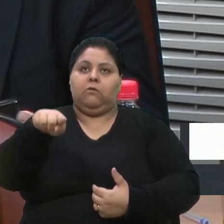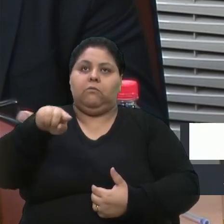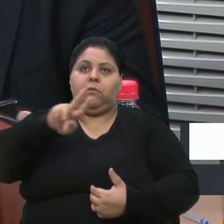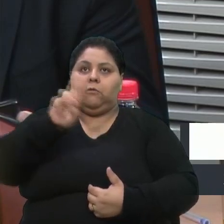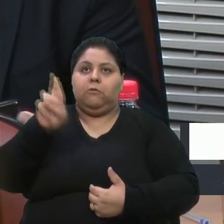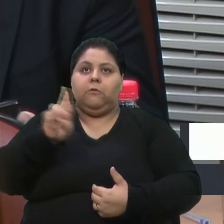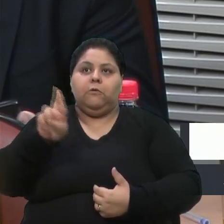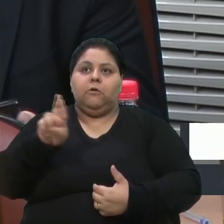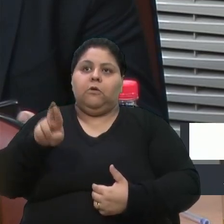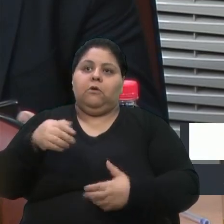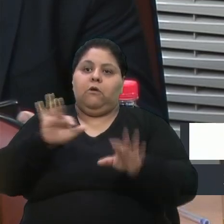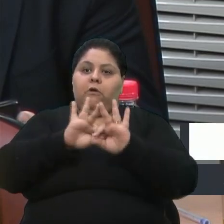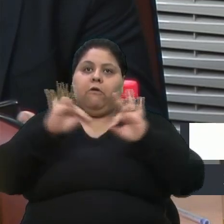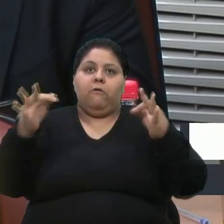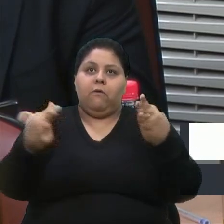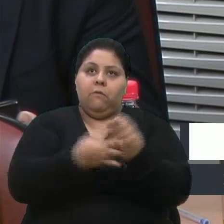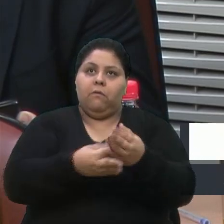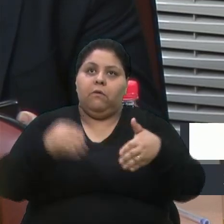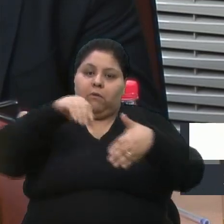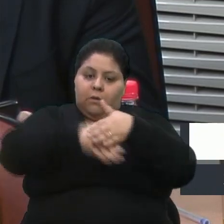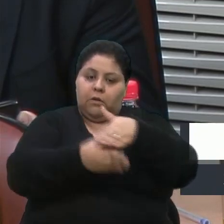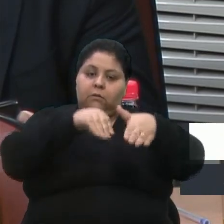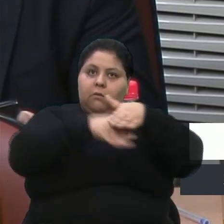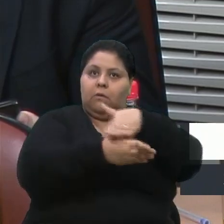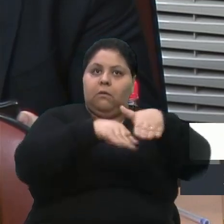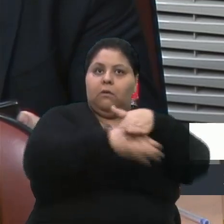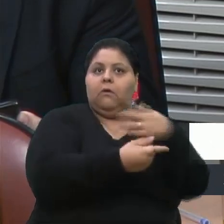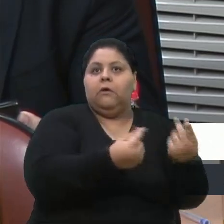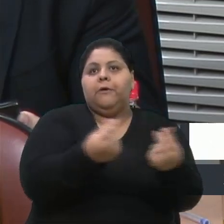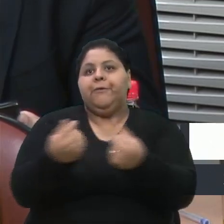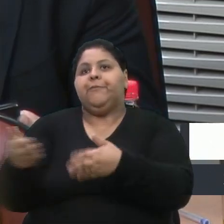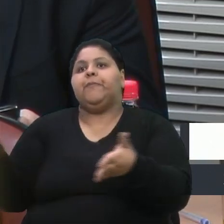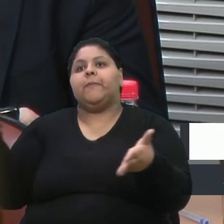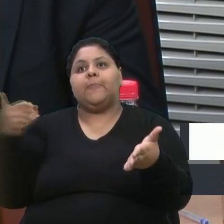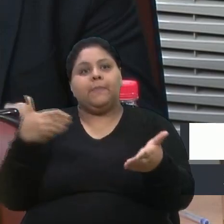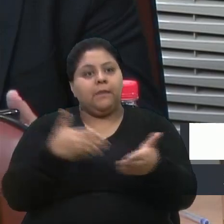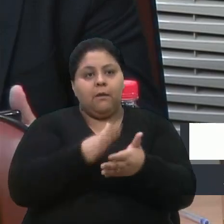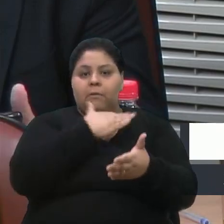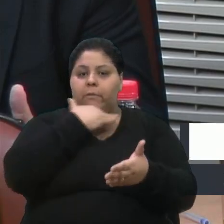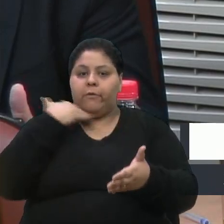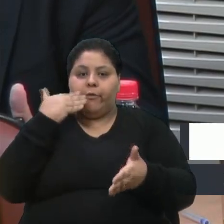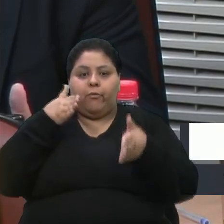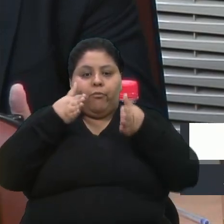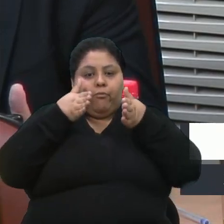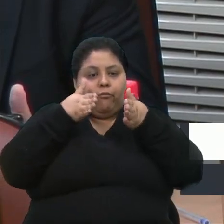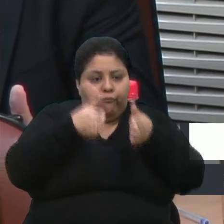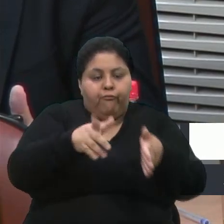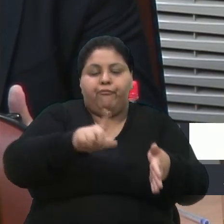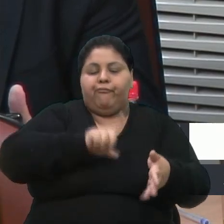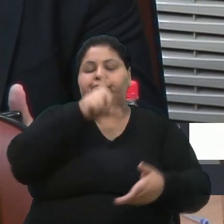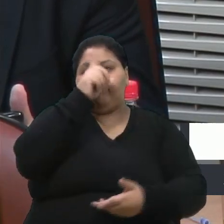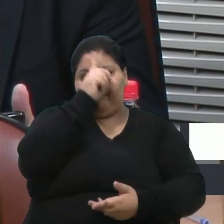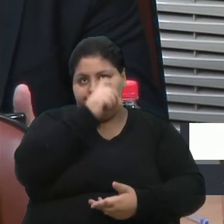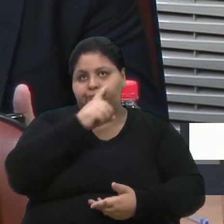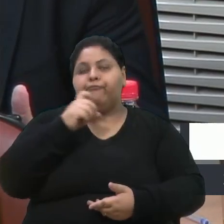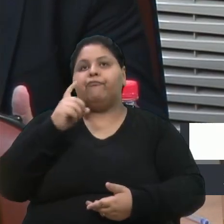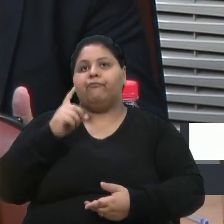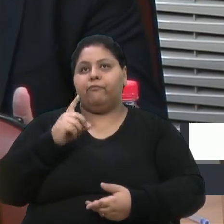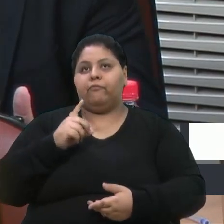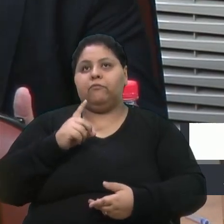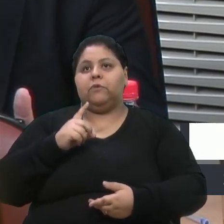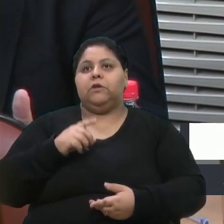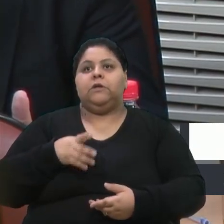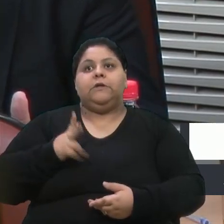fazendo vaquinha para poder cobrir um funeral, que até para morrer, até para enterrar, a pessoa passa por dificuldades. Então, é sempre